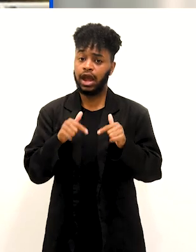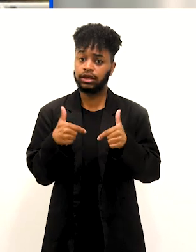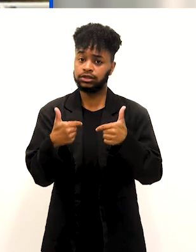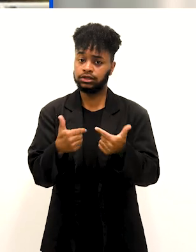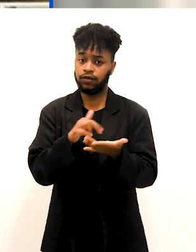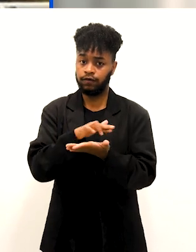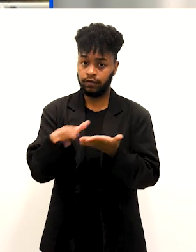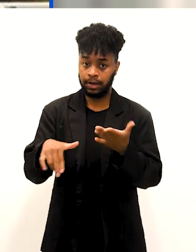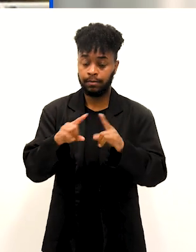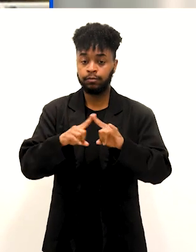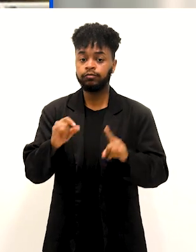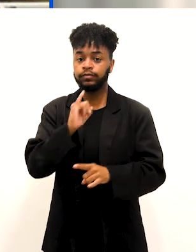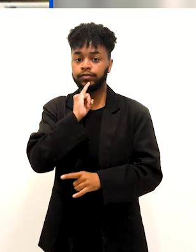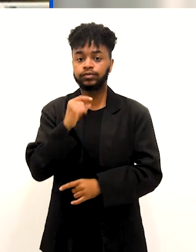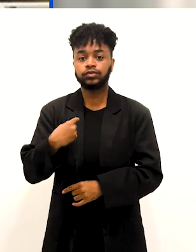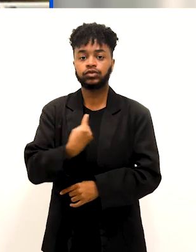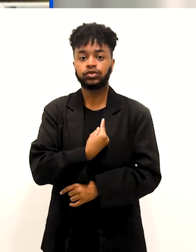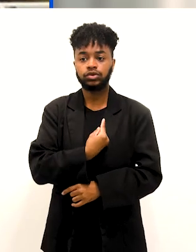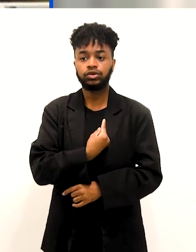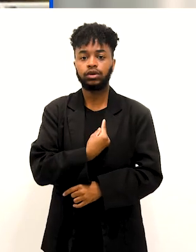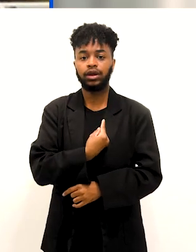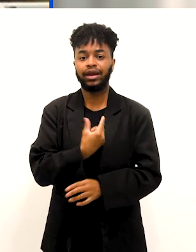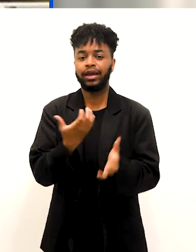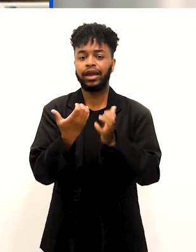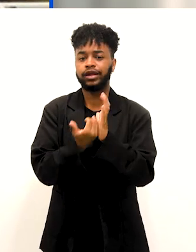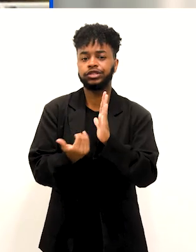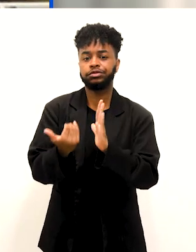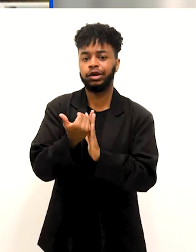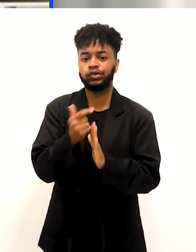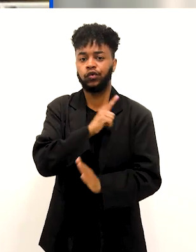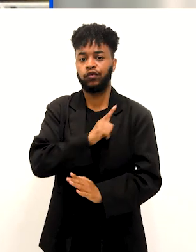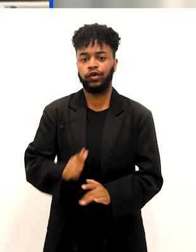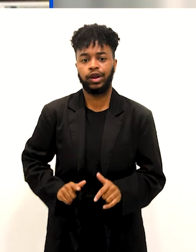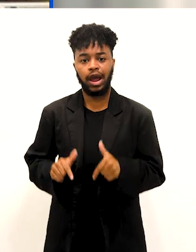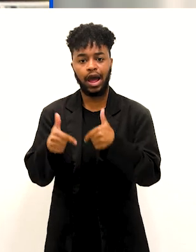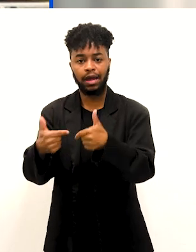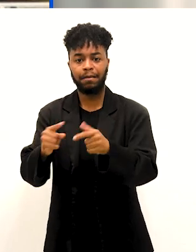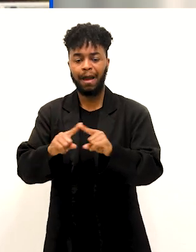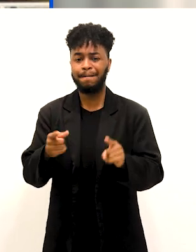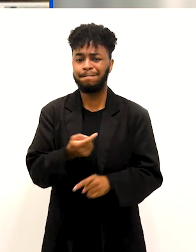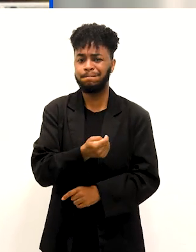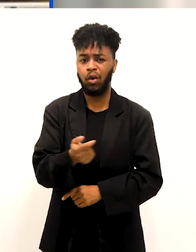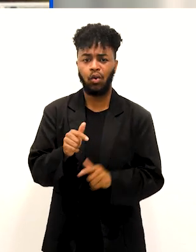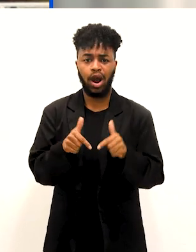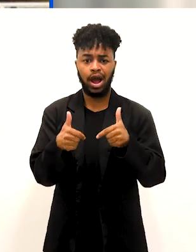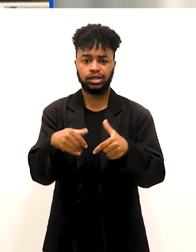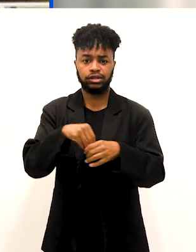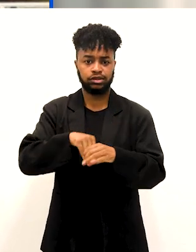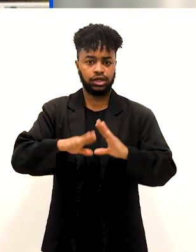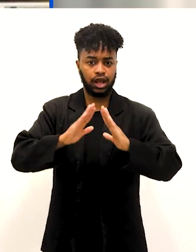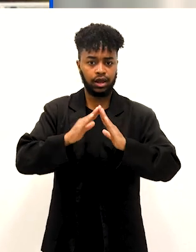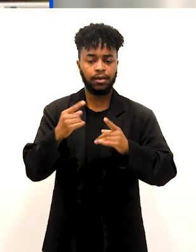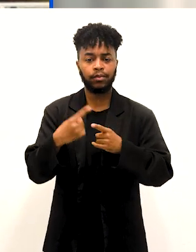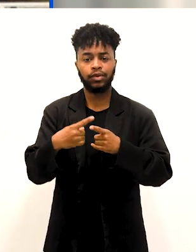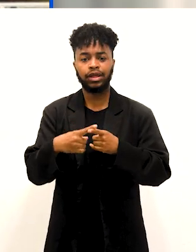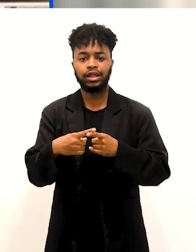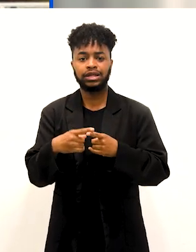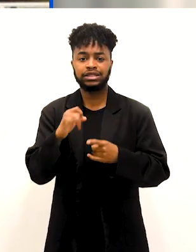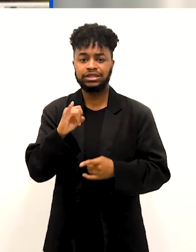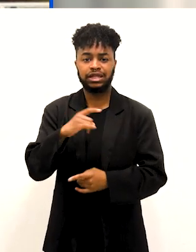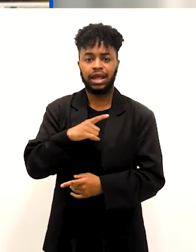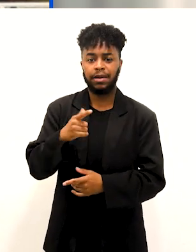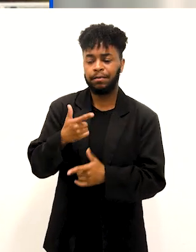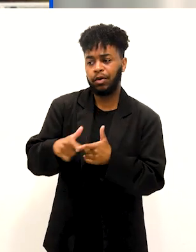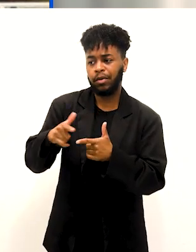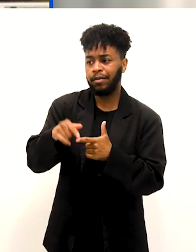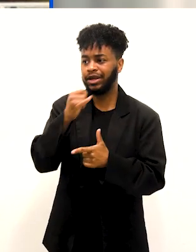gente, infelizmente, espera muito de governos e a gente faz pouco dentro de casa, né? Porque, teoricamente, se eu tenho problemas porque a coleta